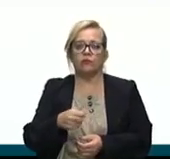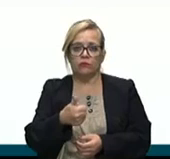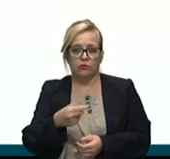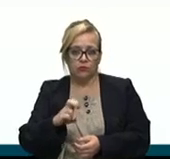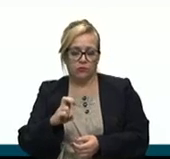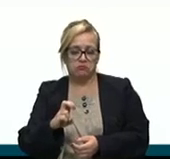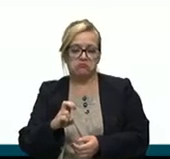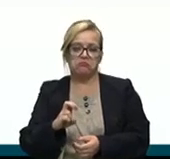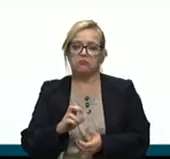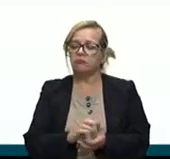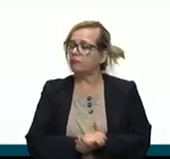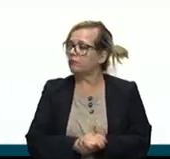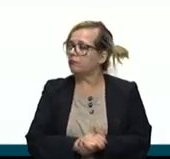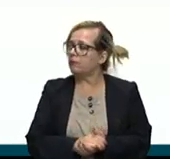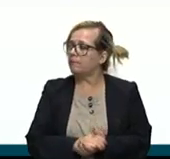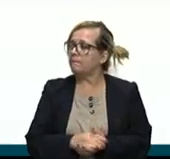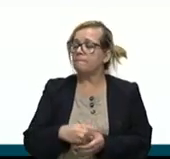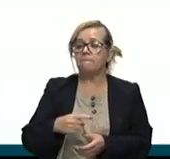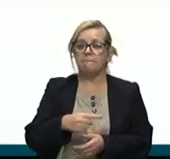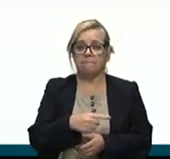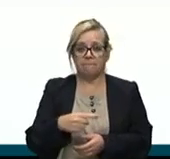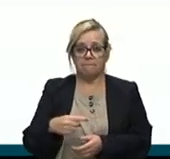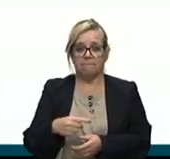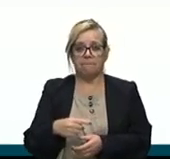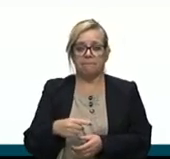812,25. Subtraindo